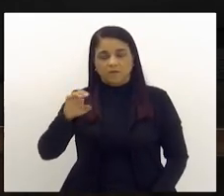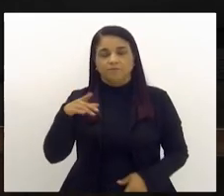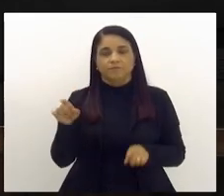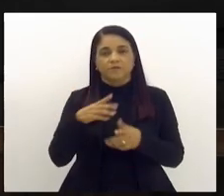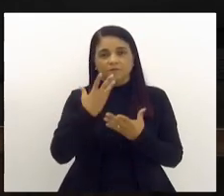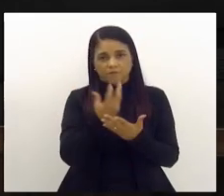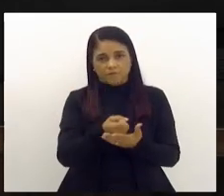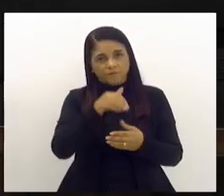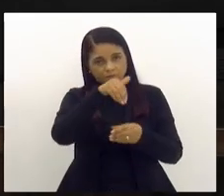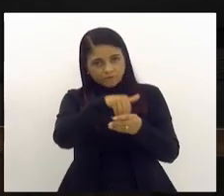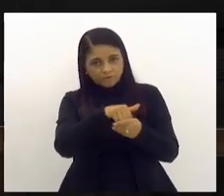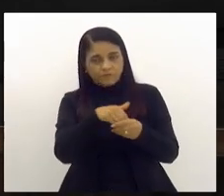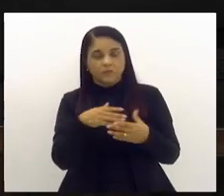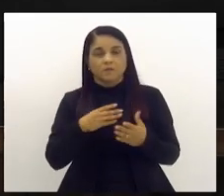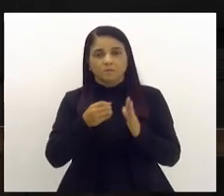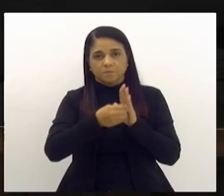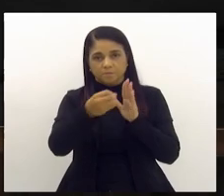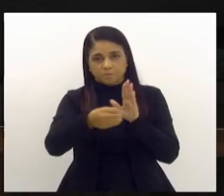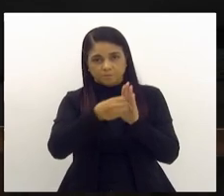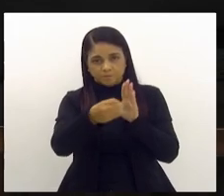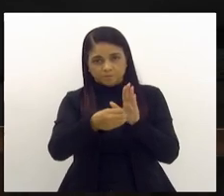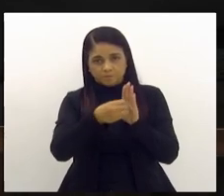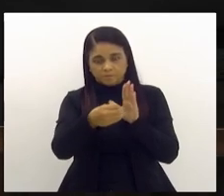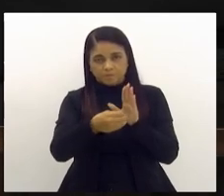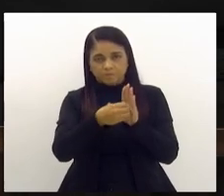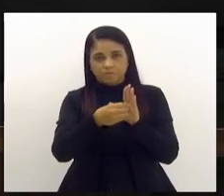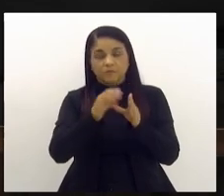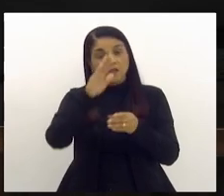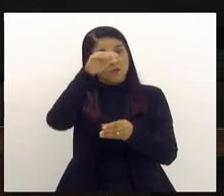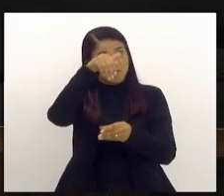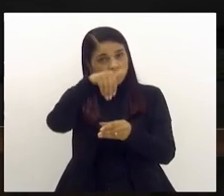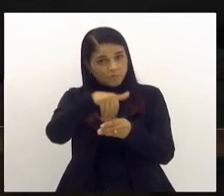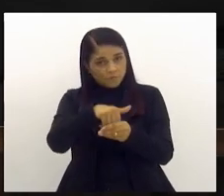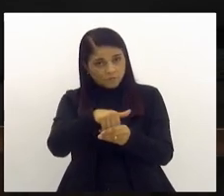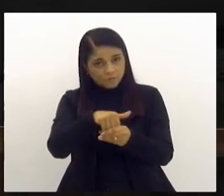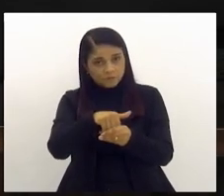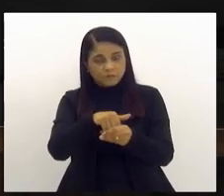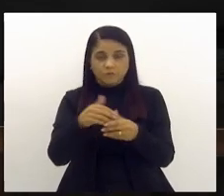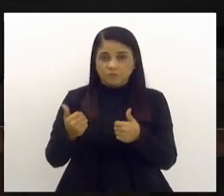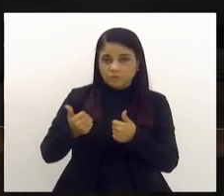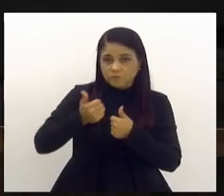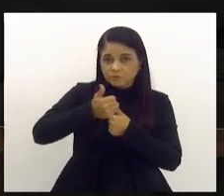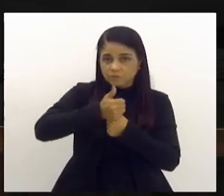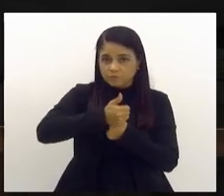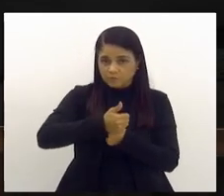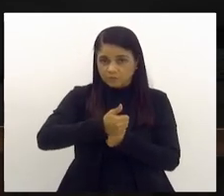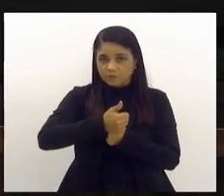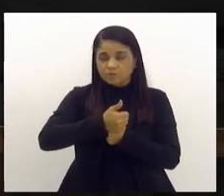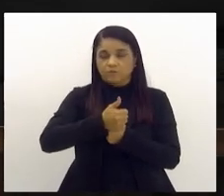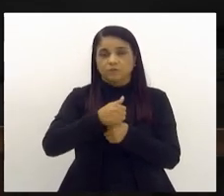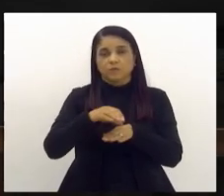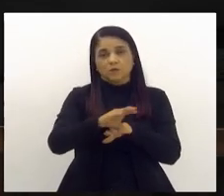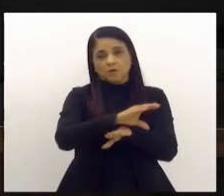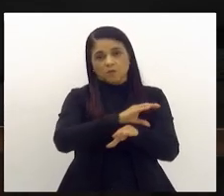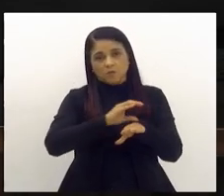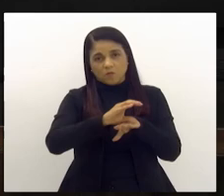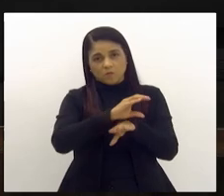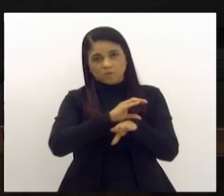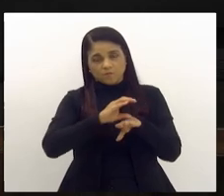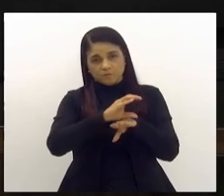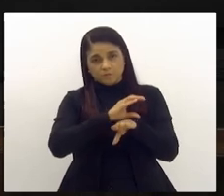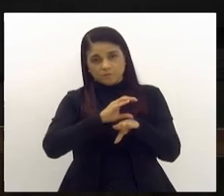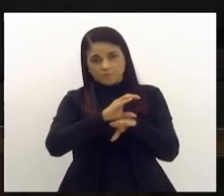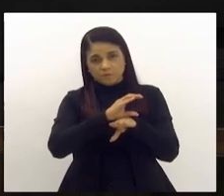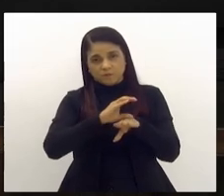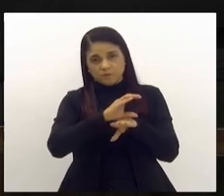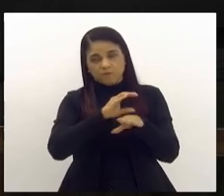obrigado. Com os pareceres emitidos em votação, o substitutivo da Comissão